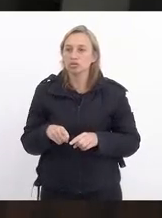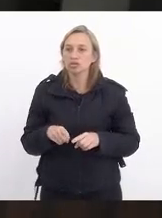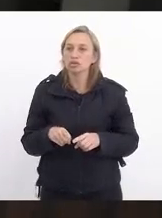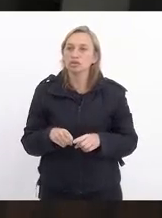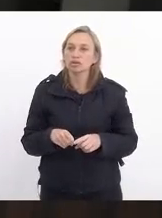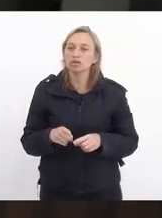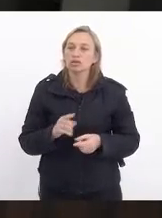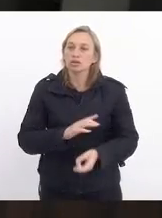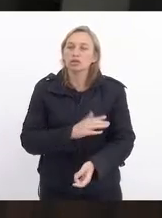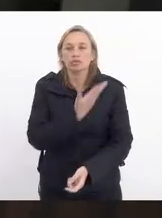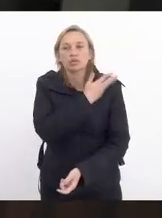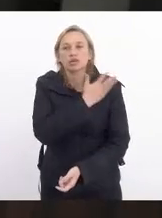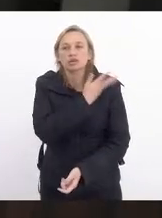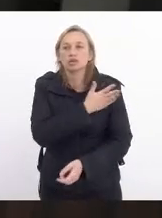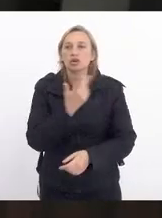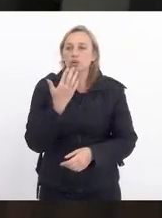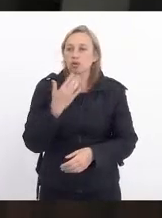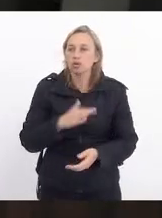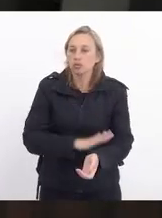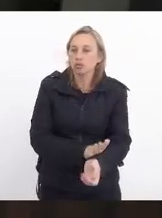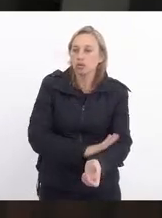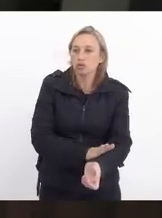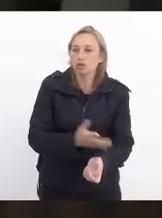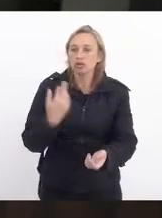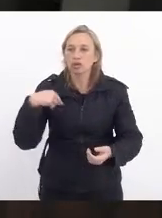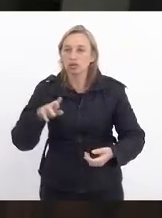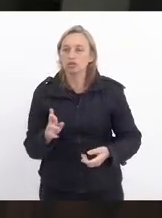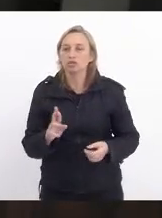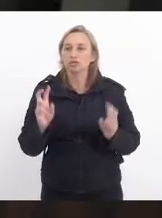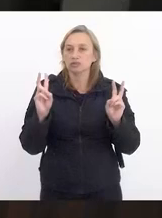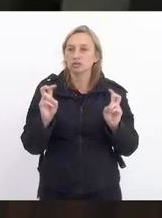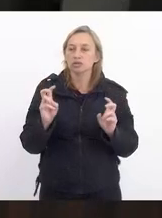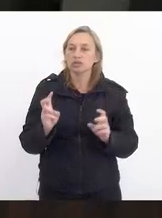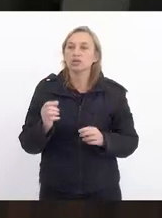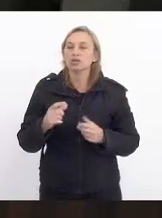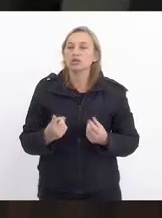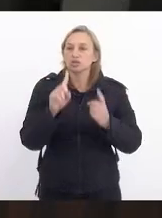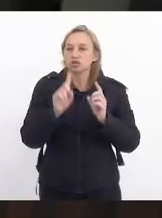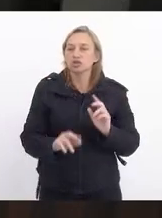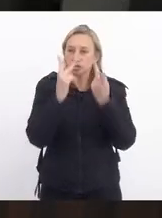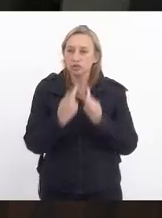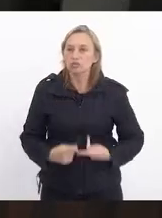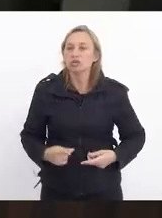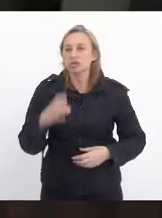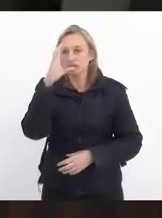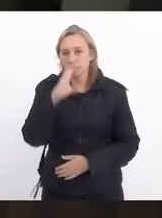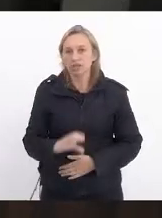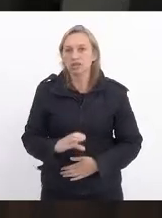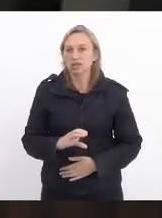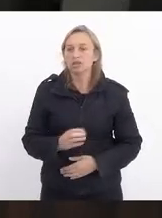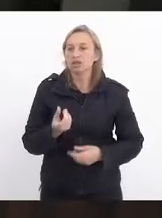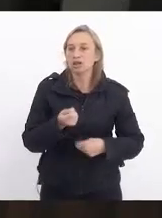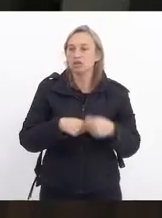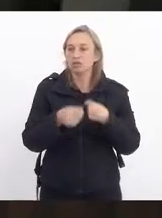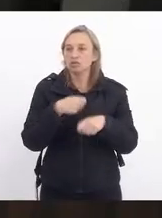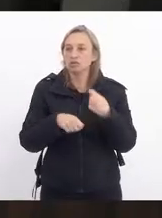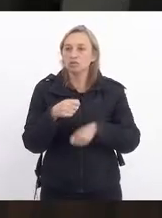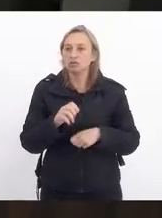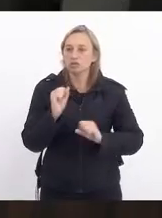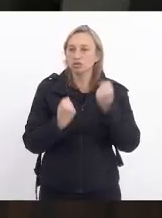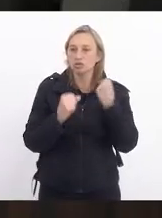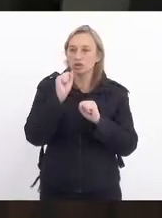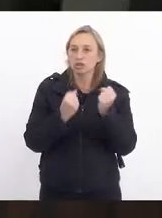e preconceitos de raça cor etnia religião procedência Nacional de defesa dos direitos humanos e cidadania economia dos e